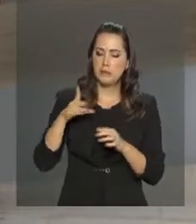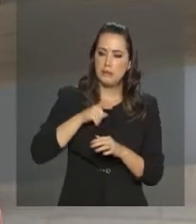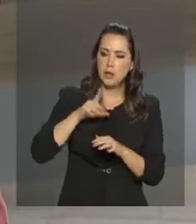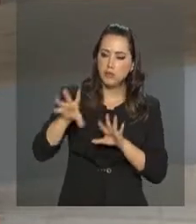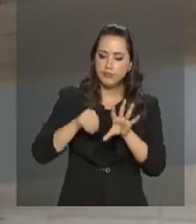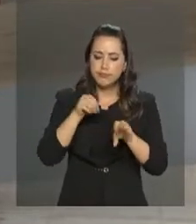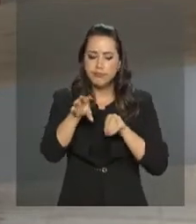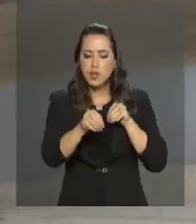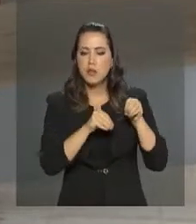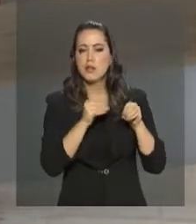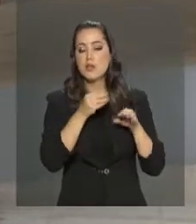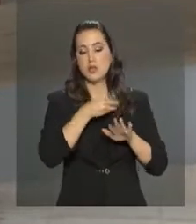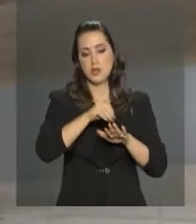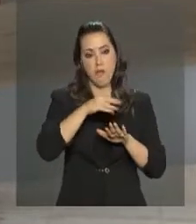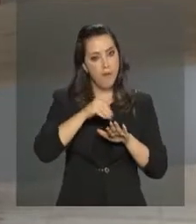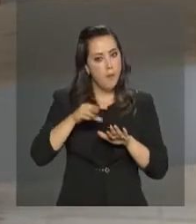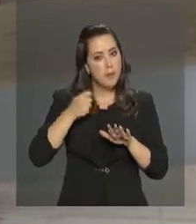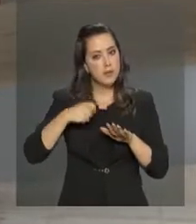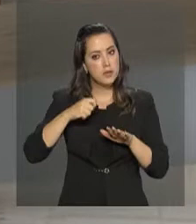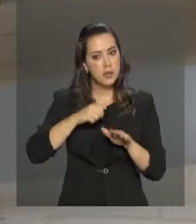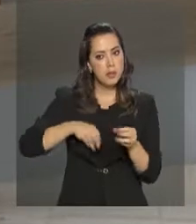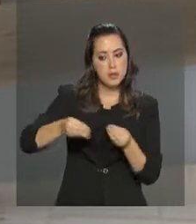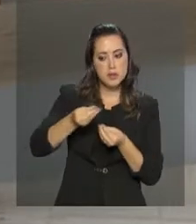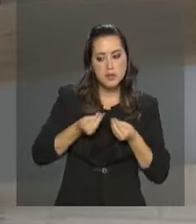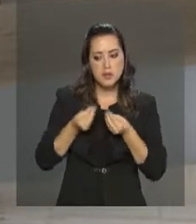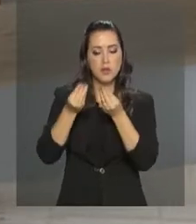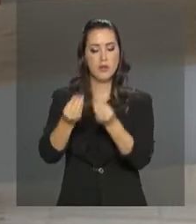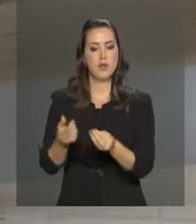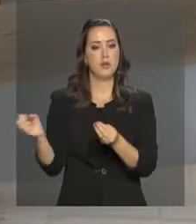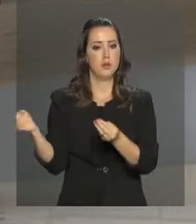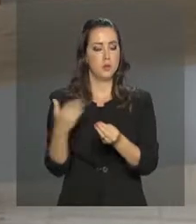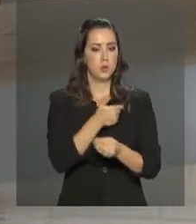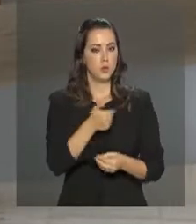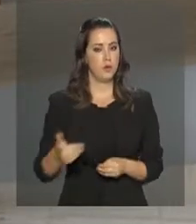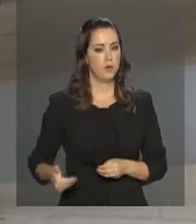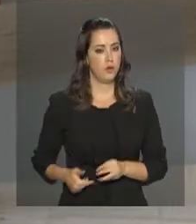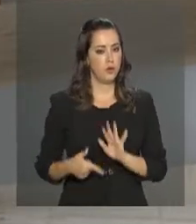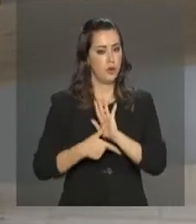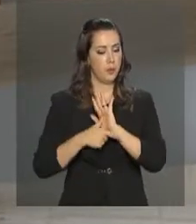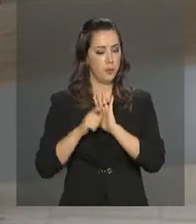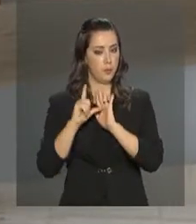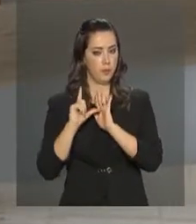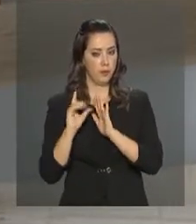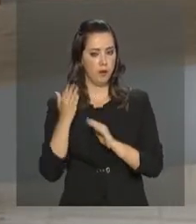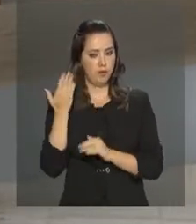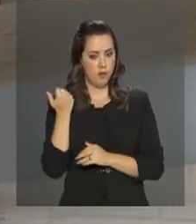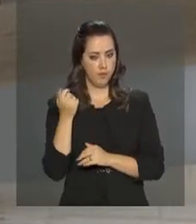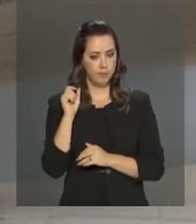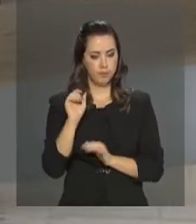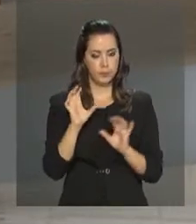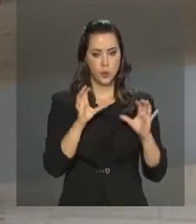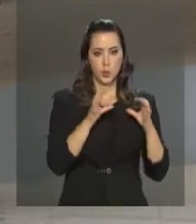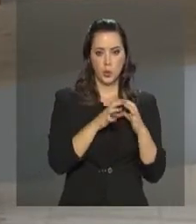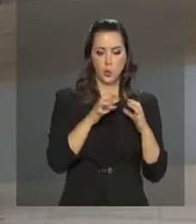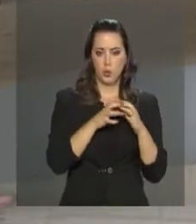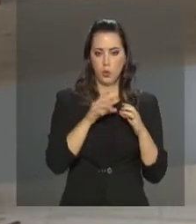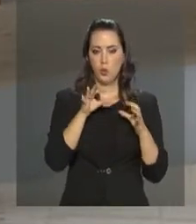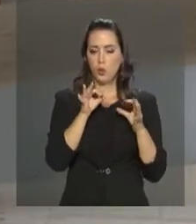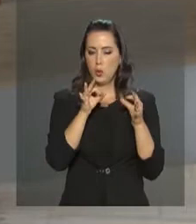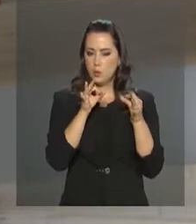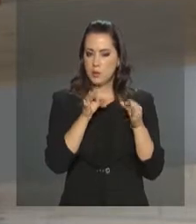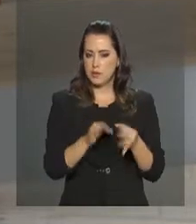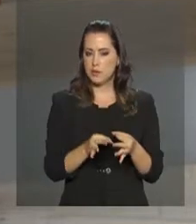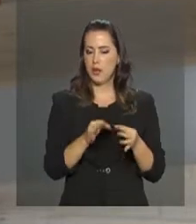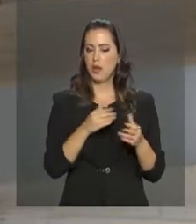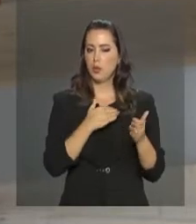informações necessárias para passar para o novo governo. Bom, antes do gabinete de transição